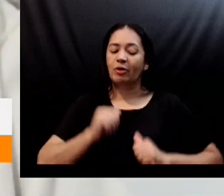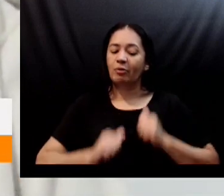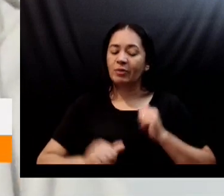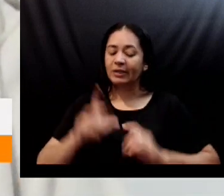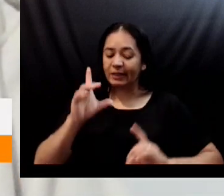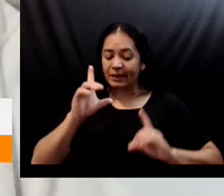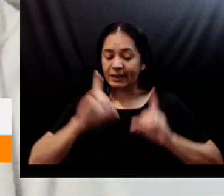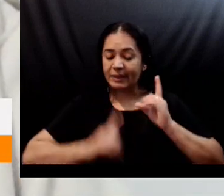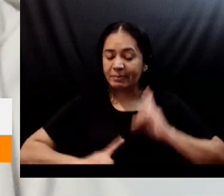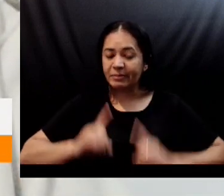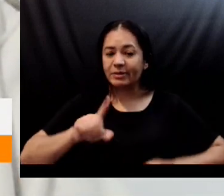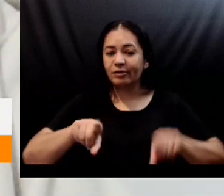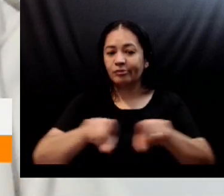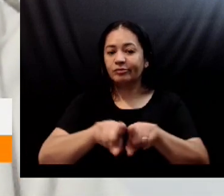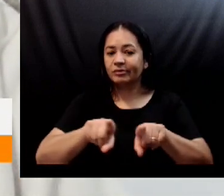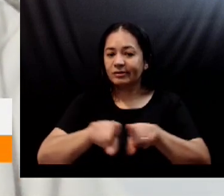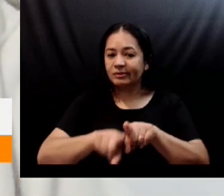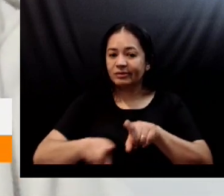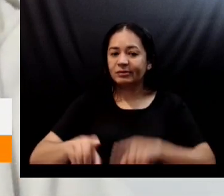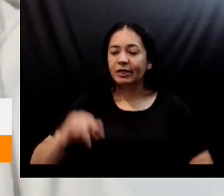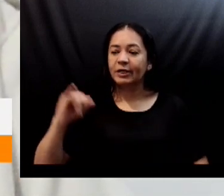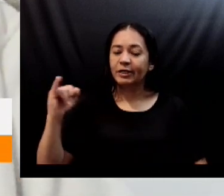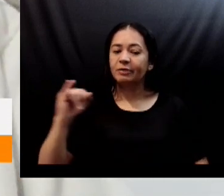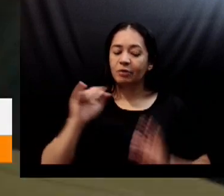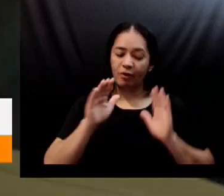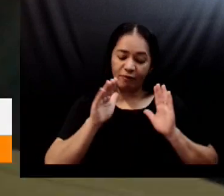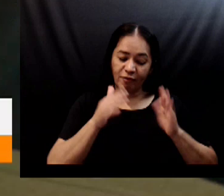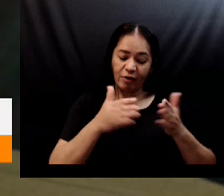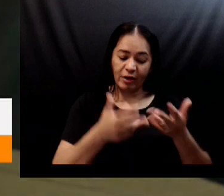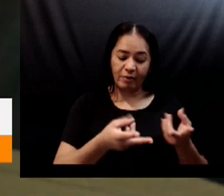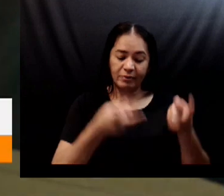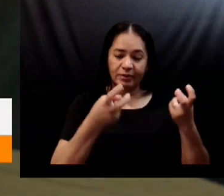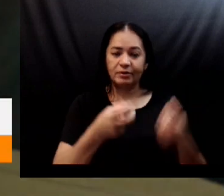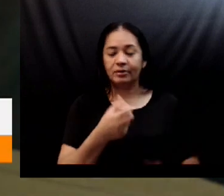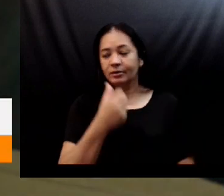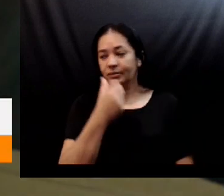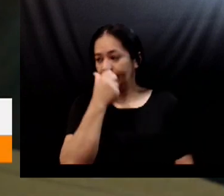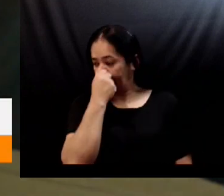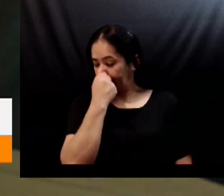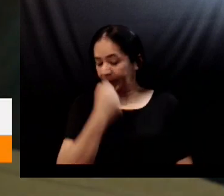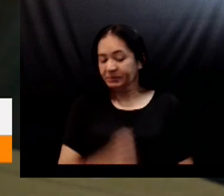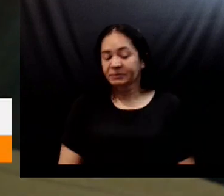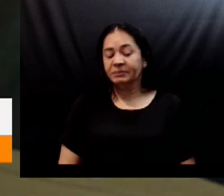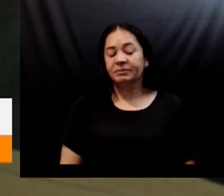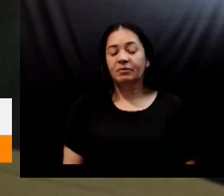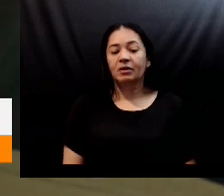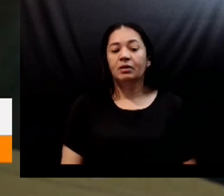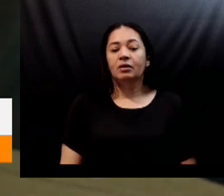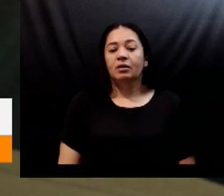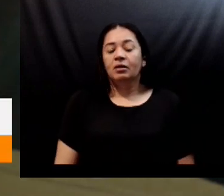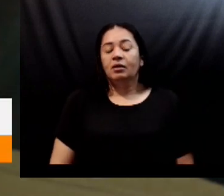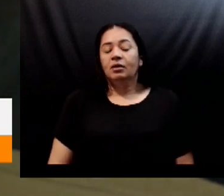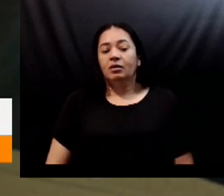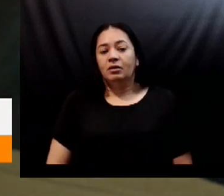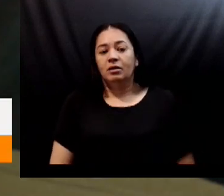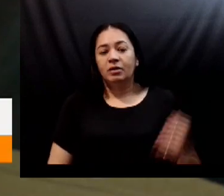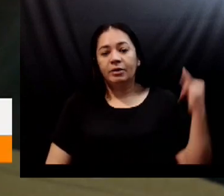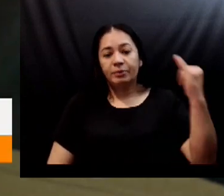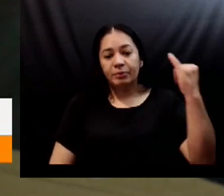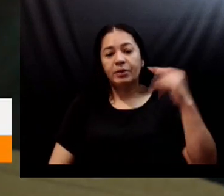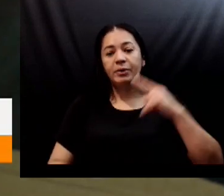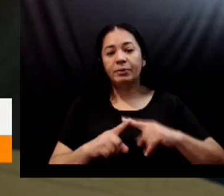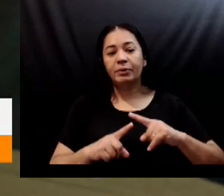importante a gente começar a olhar, sabe? Pontuação muito importante mesmo, porque essa geração, né,